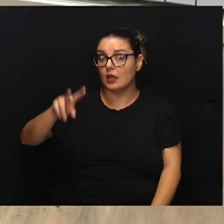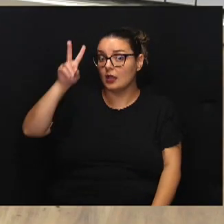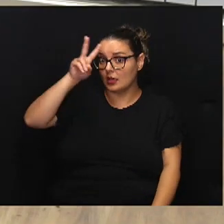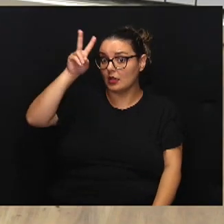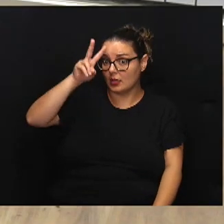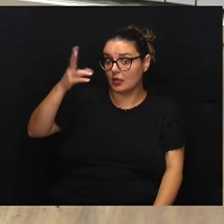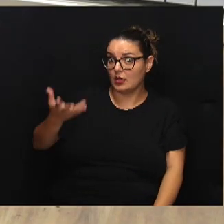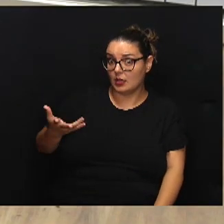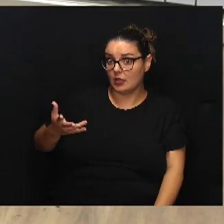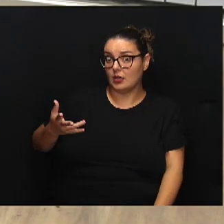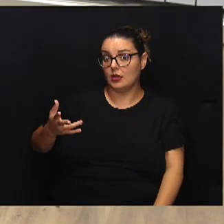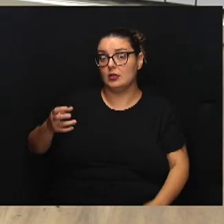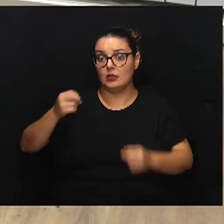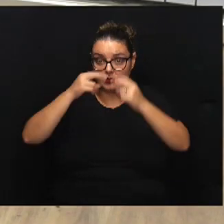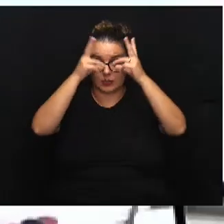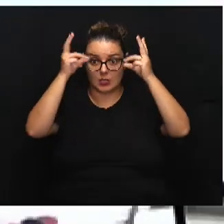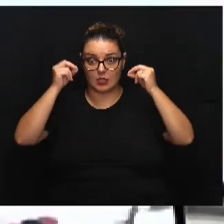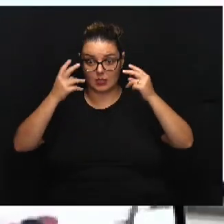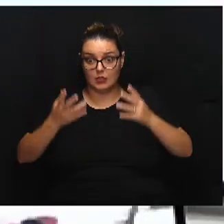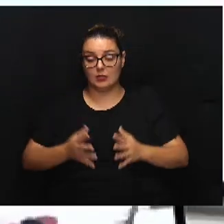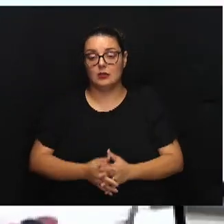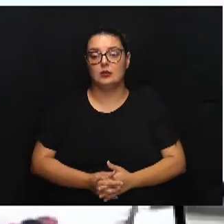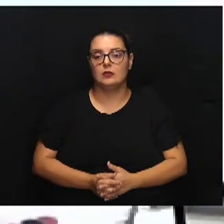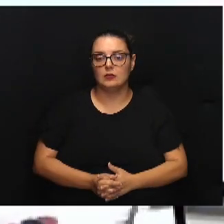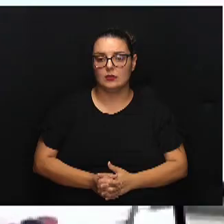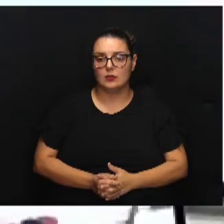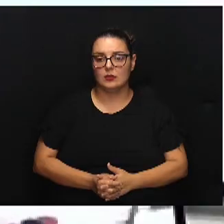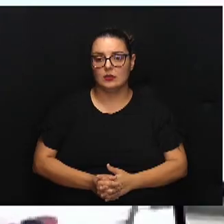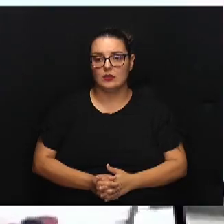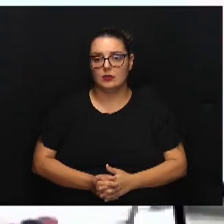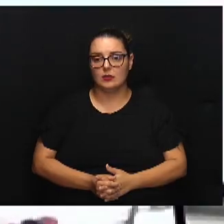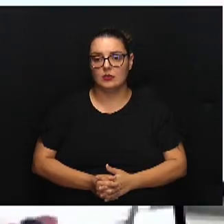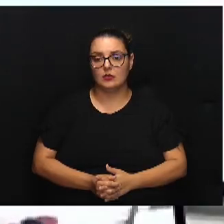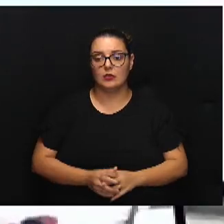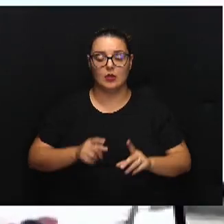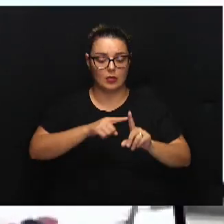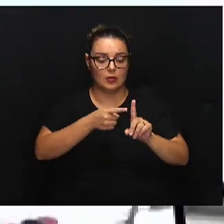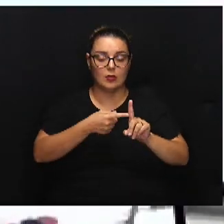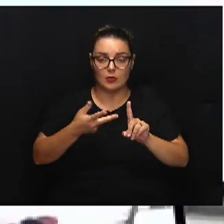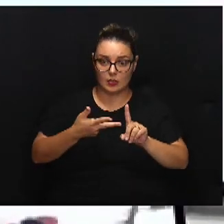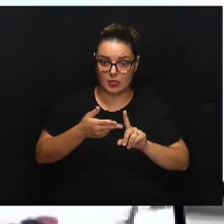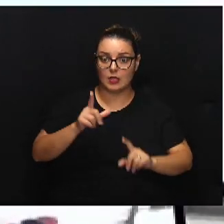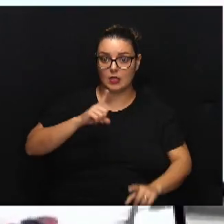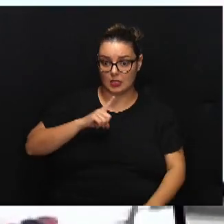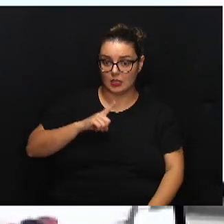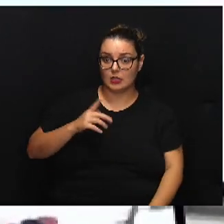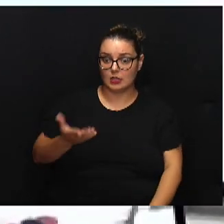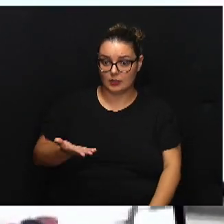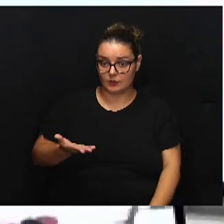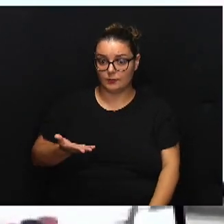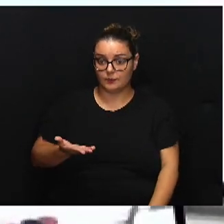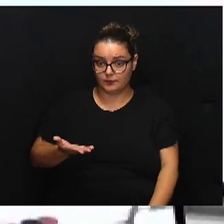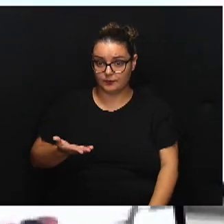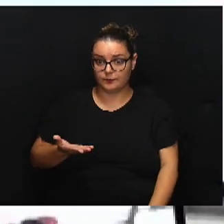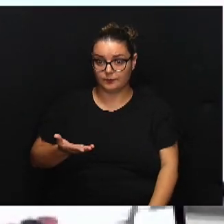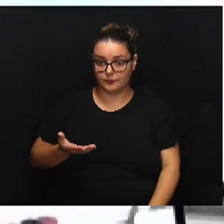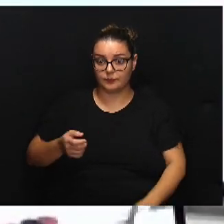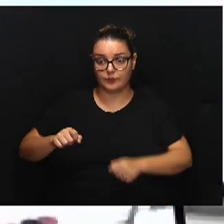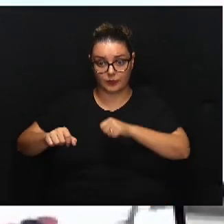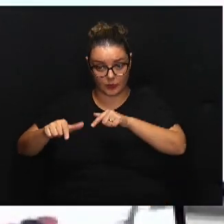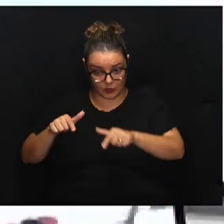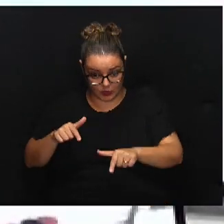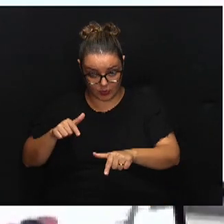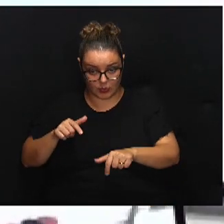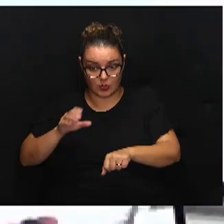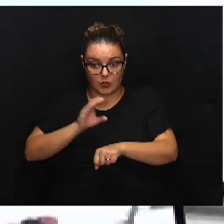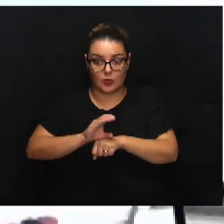também. E lembrando que a enfermeira obstétrica, ela tem uma formação que é um curso